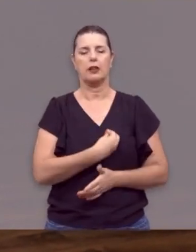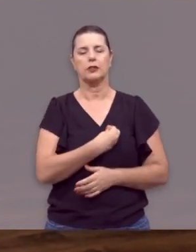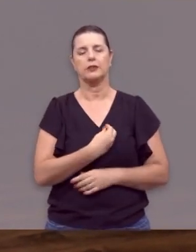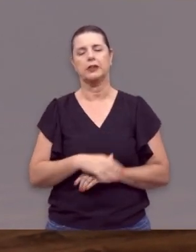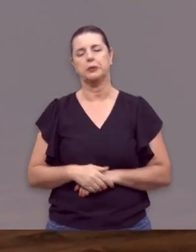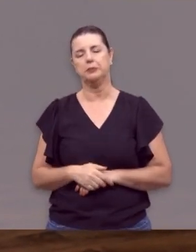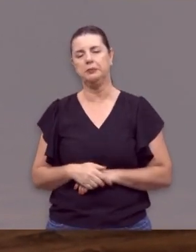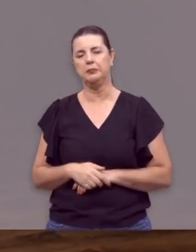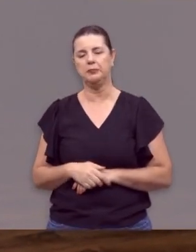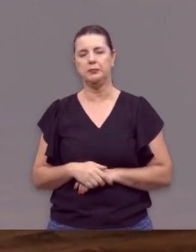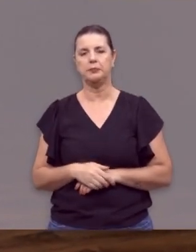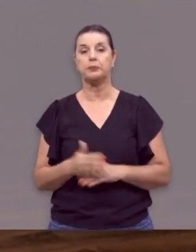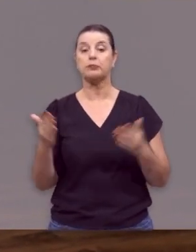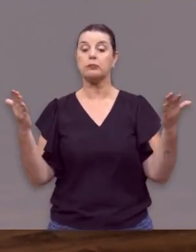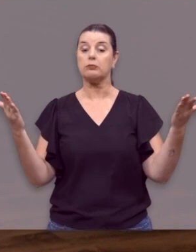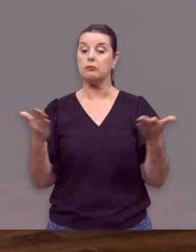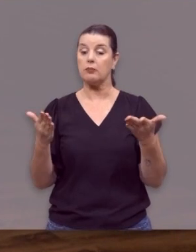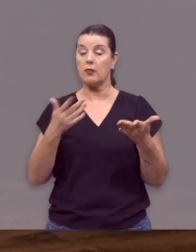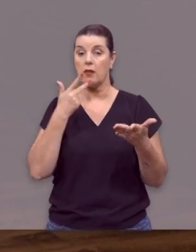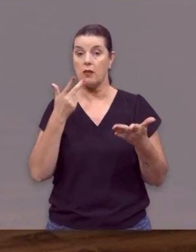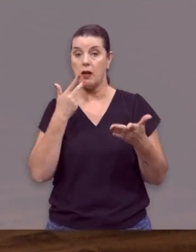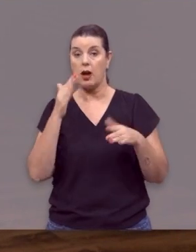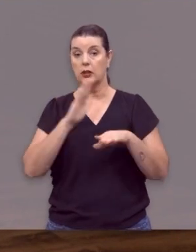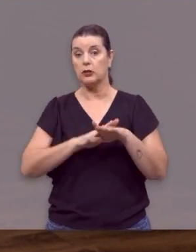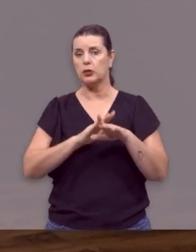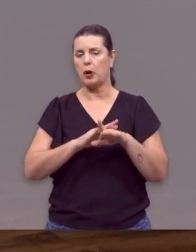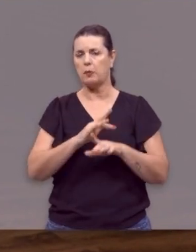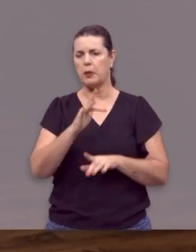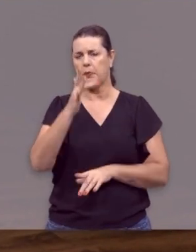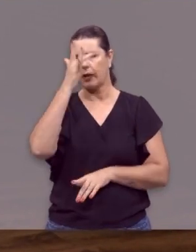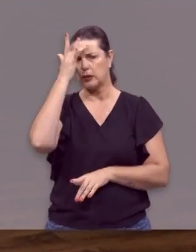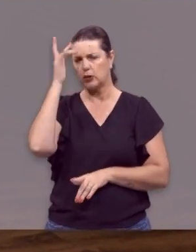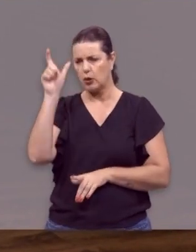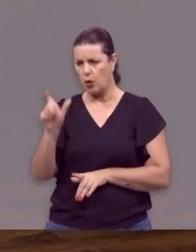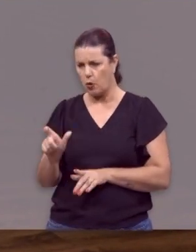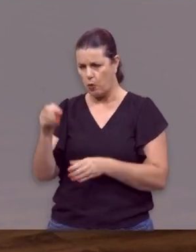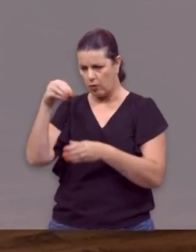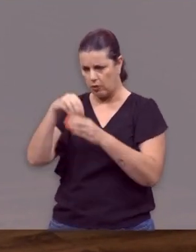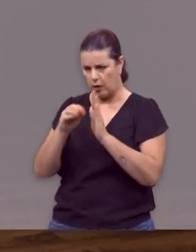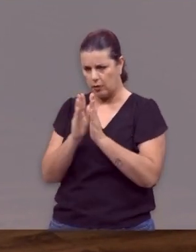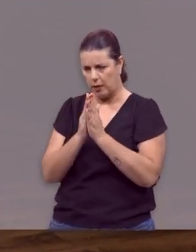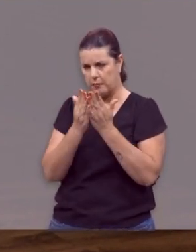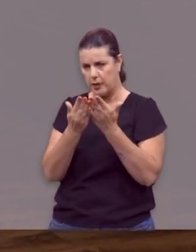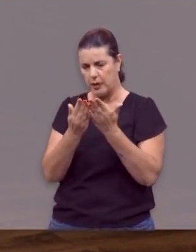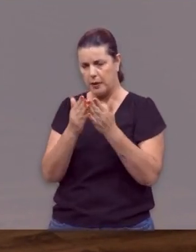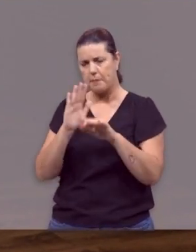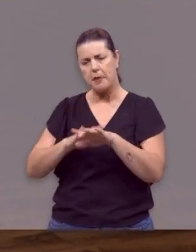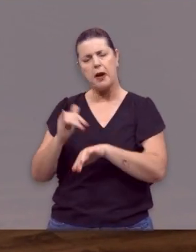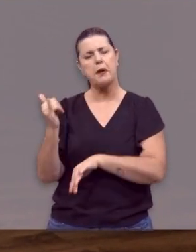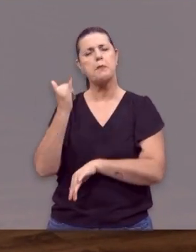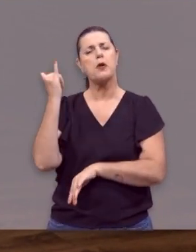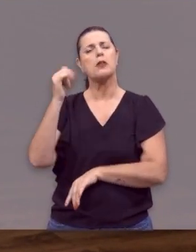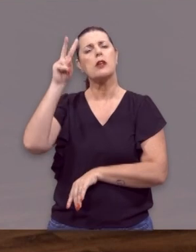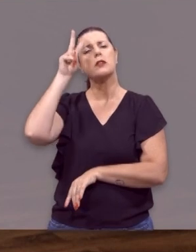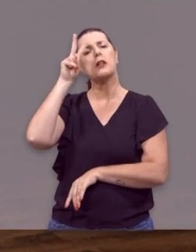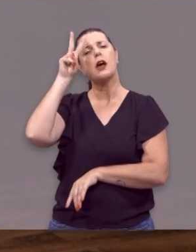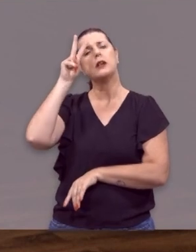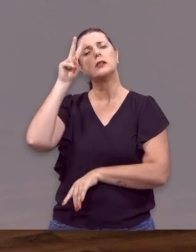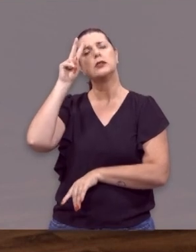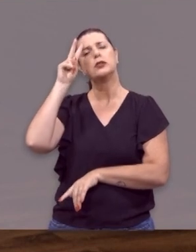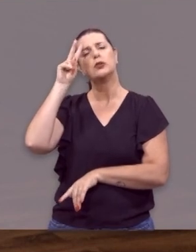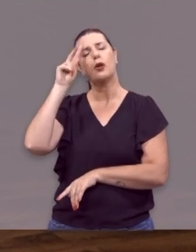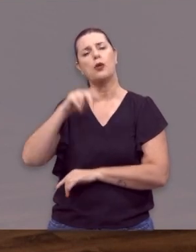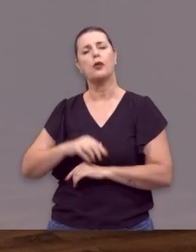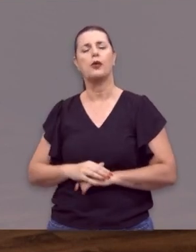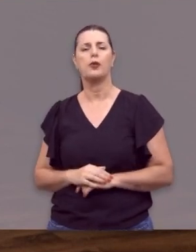Vida. E hoje eu quero falar sobre uma personagem bíblica muito importante na história da